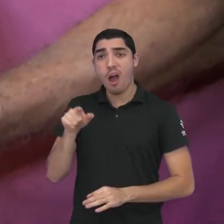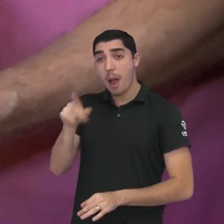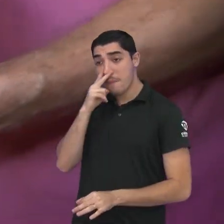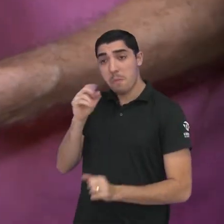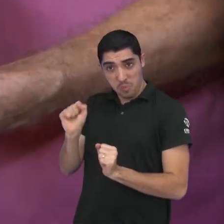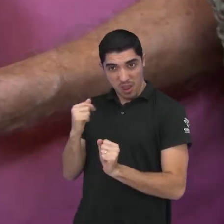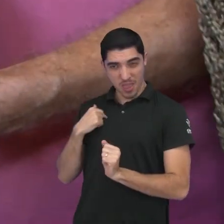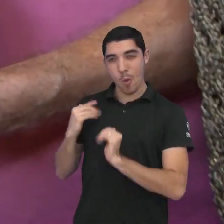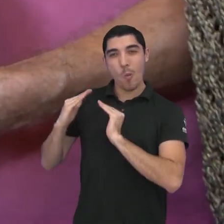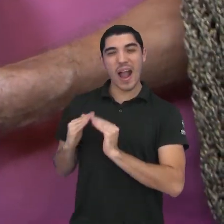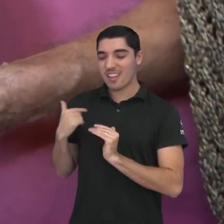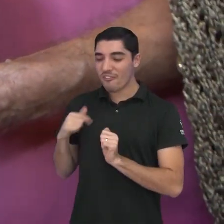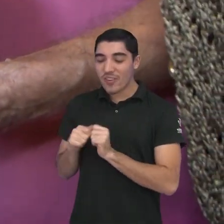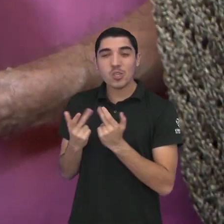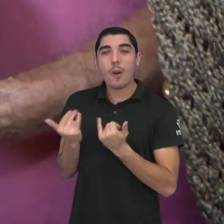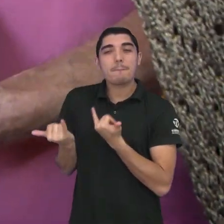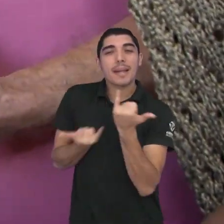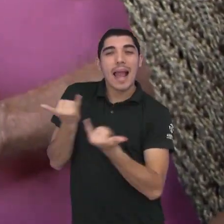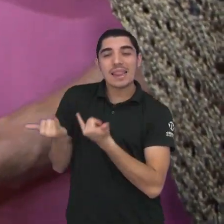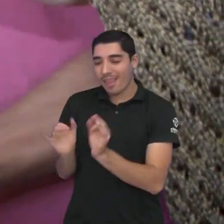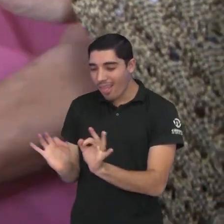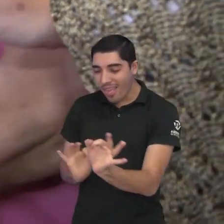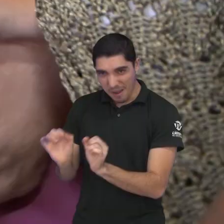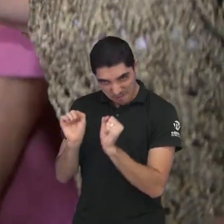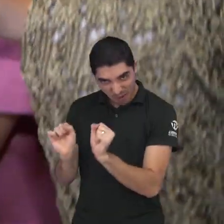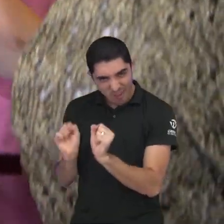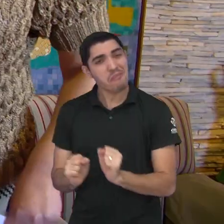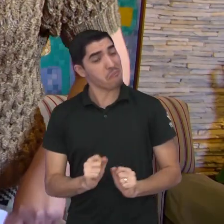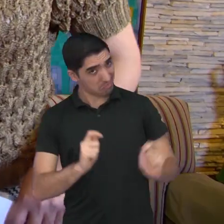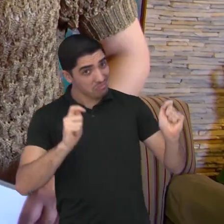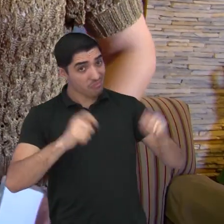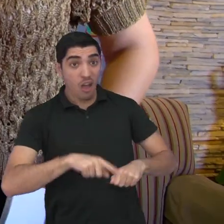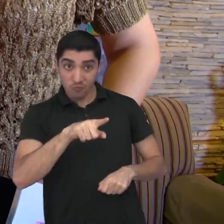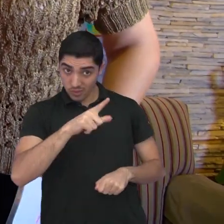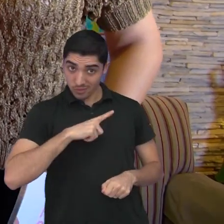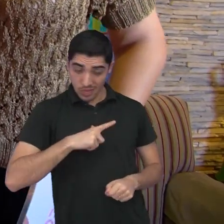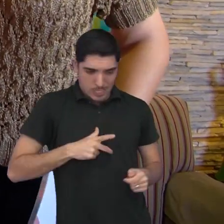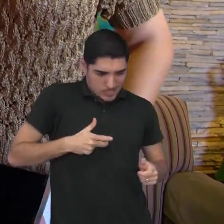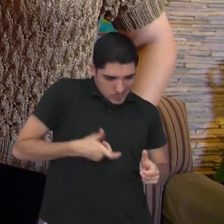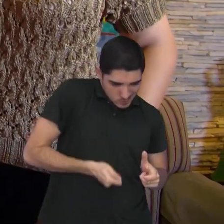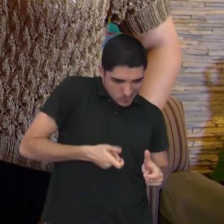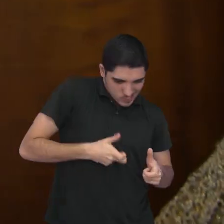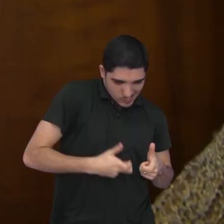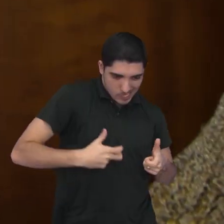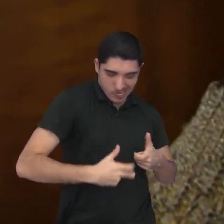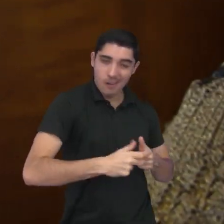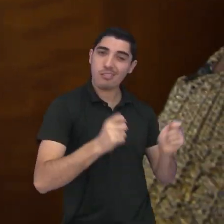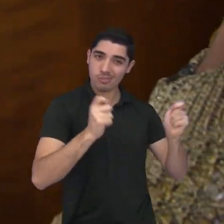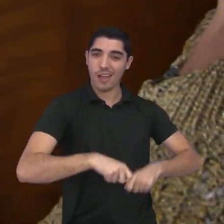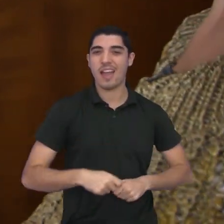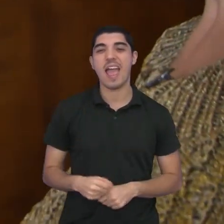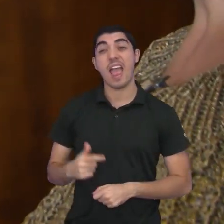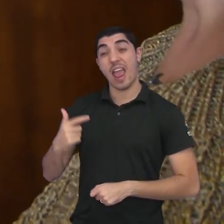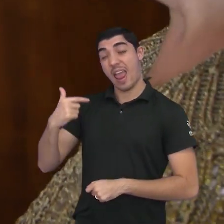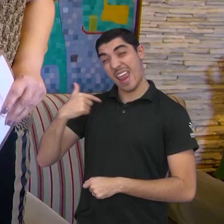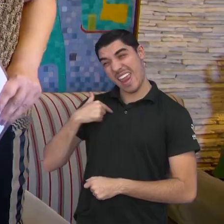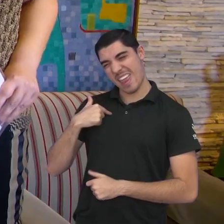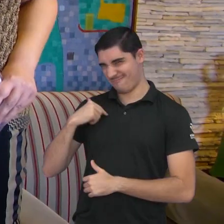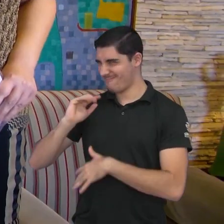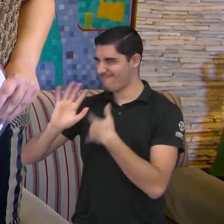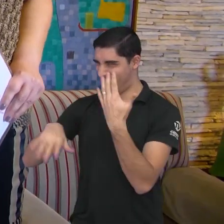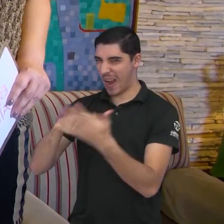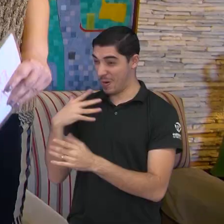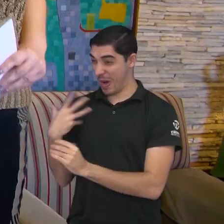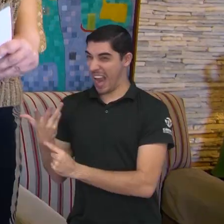Se eu quiser brincar em casa... Pode. Recortar e colar, não vou fazer isso. Tendo alicates, você faz qualquer coisa. Eu sou mais arteira do